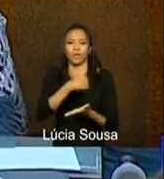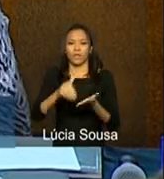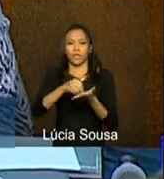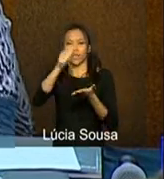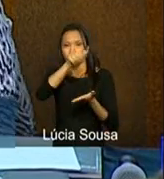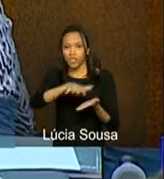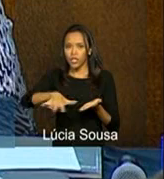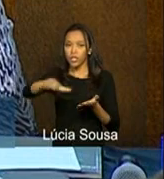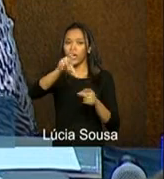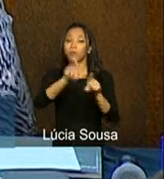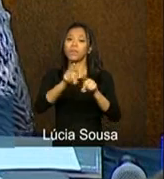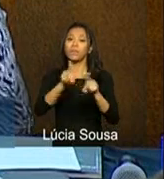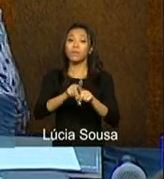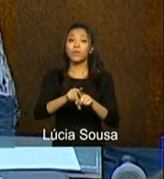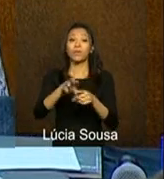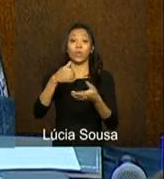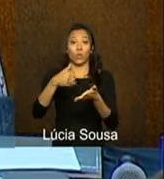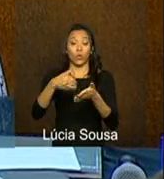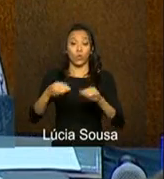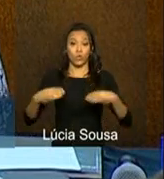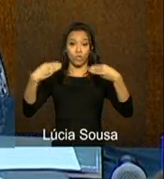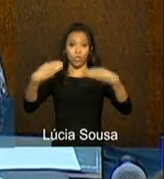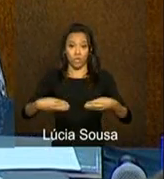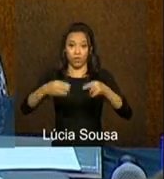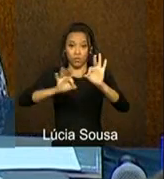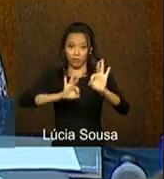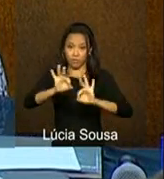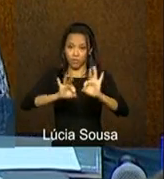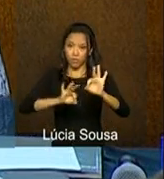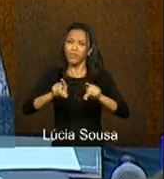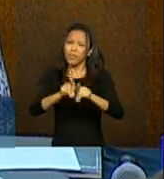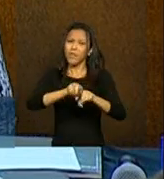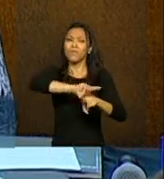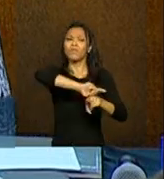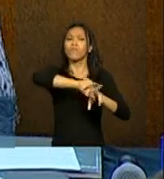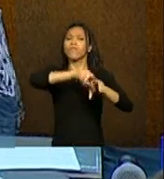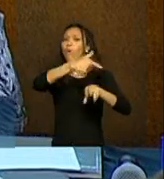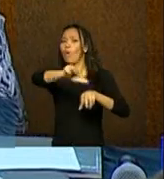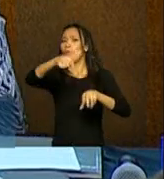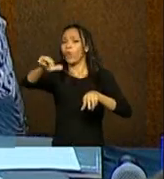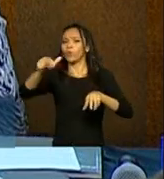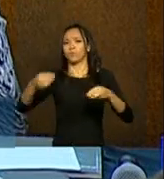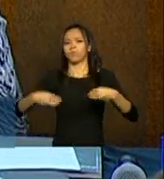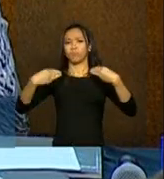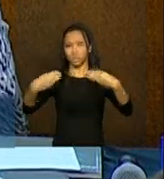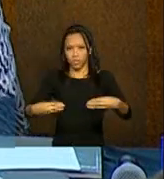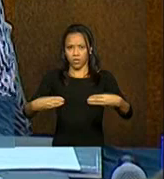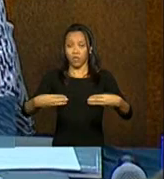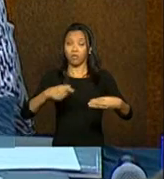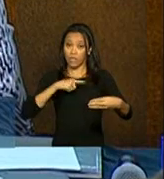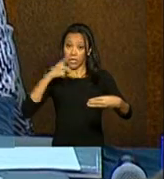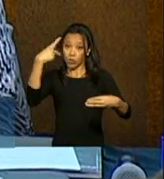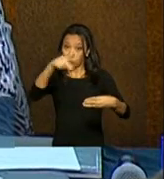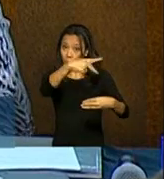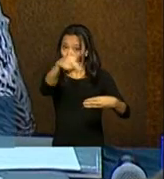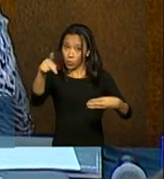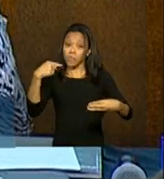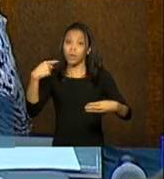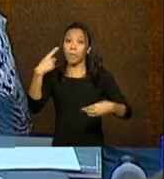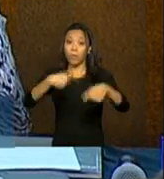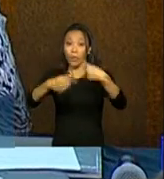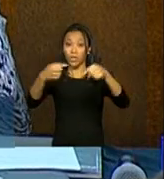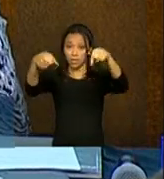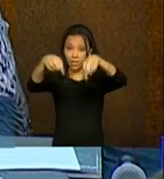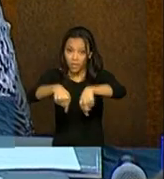e o Ministério do Planejamento, mas também a todos os outros ministérios que ao ter suas políticas aqui eh,